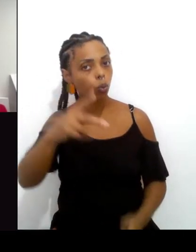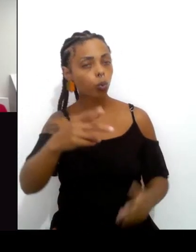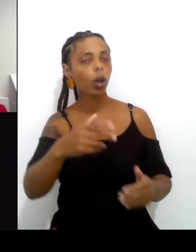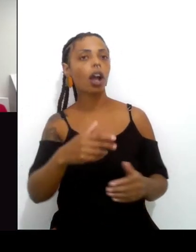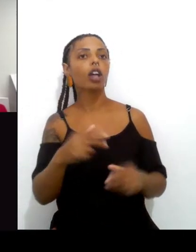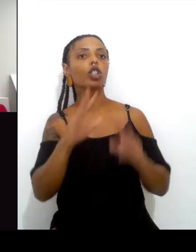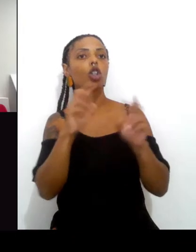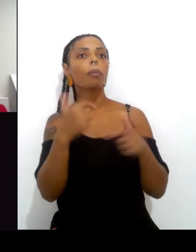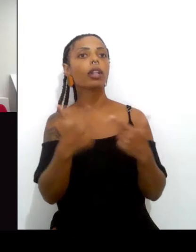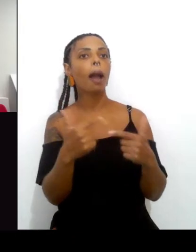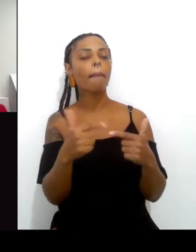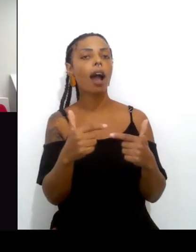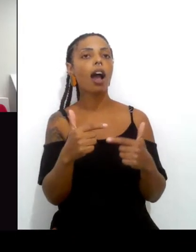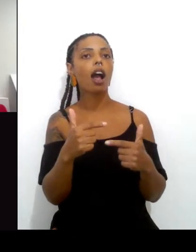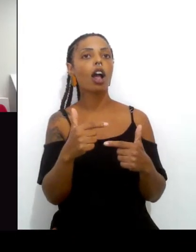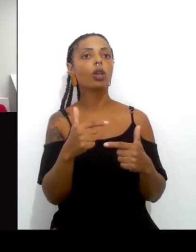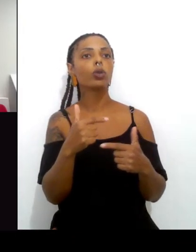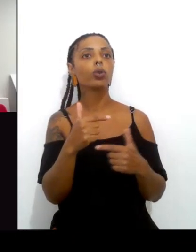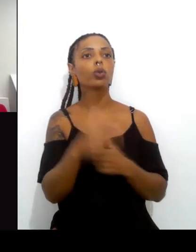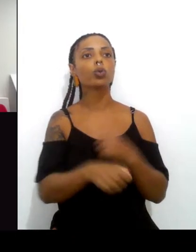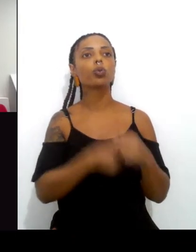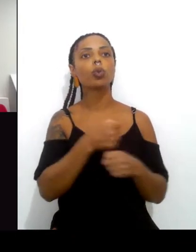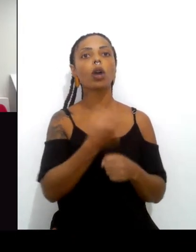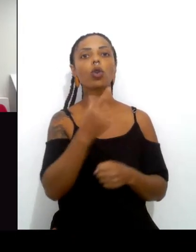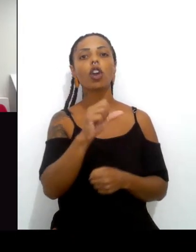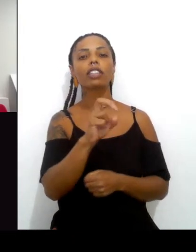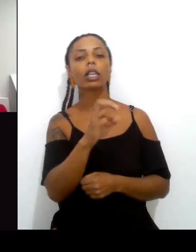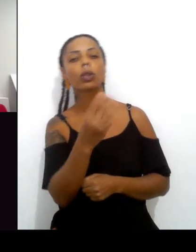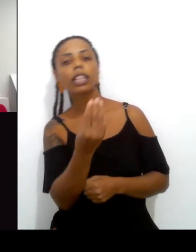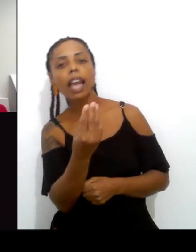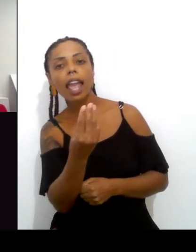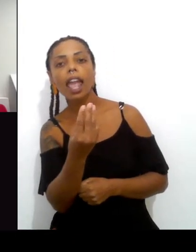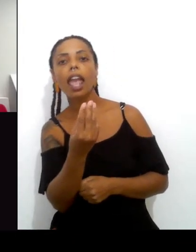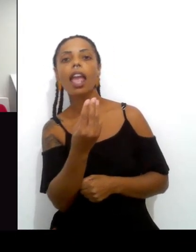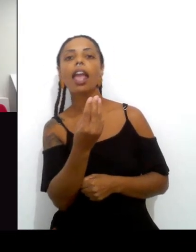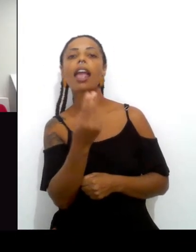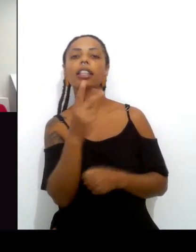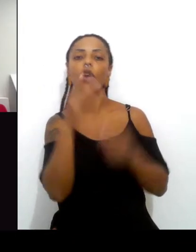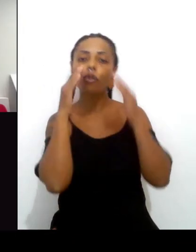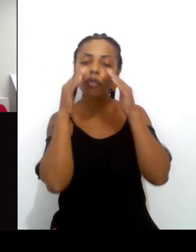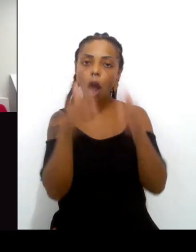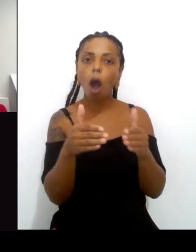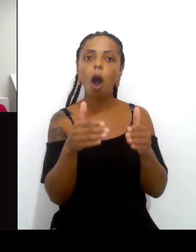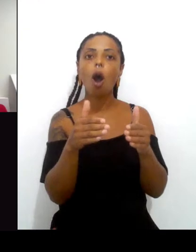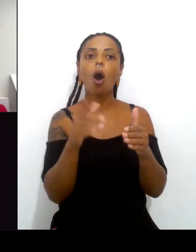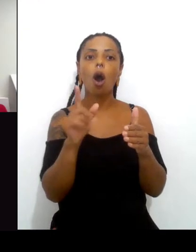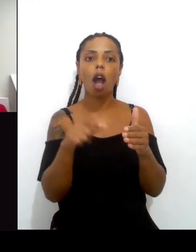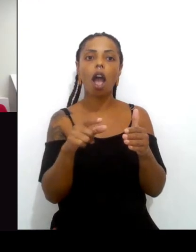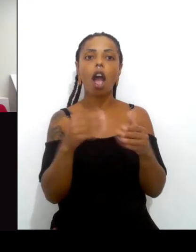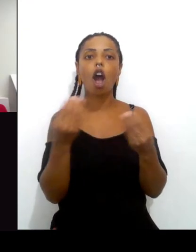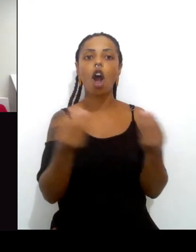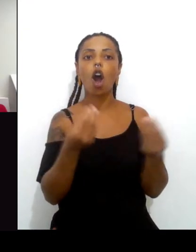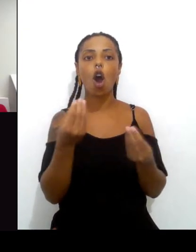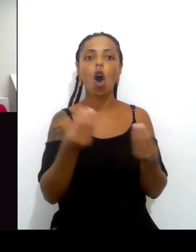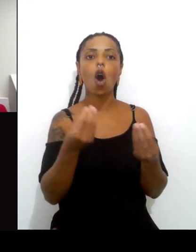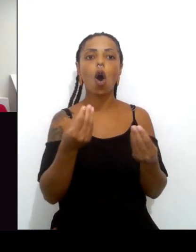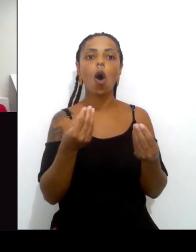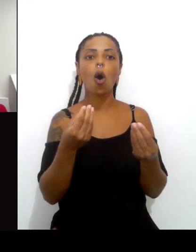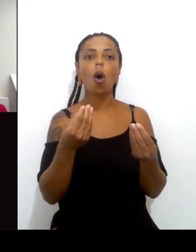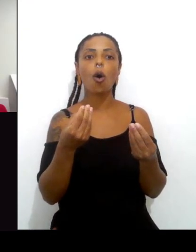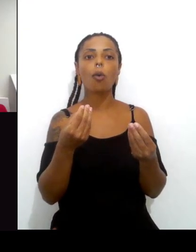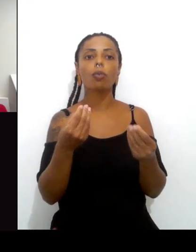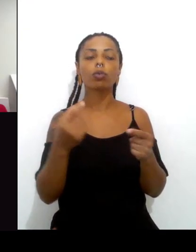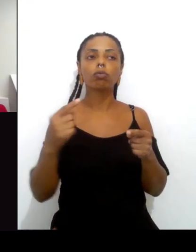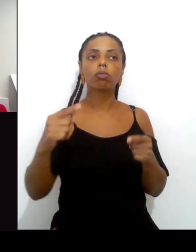um trabalho de 1953 e o seu foco foi as oposições atenção entre